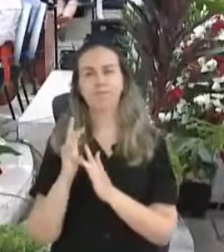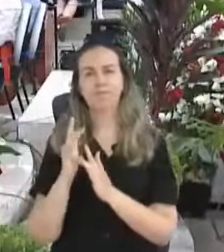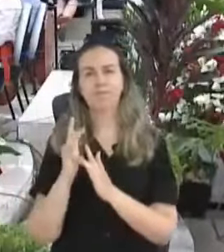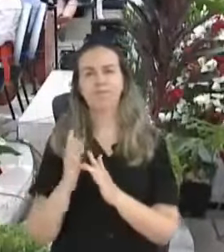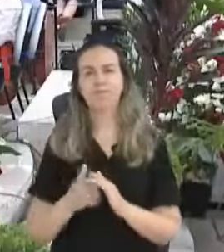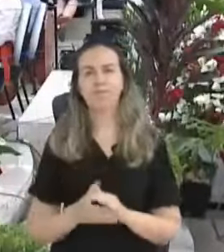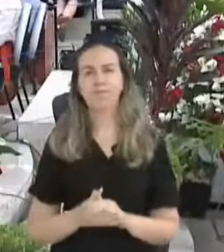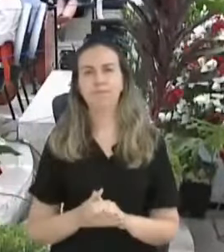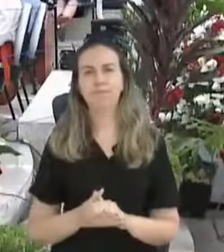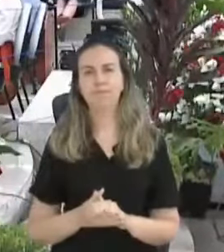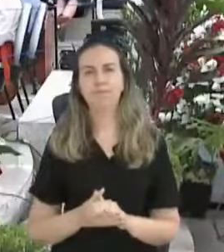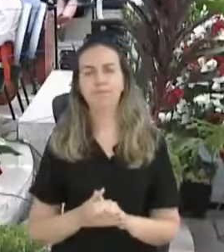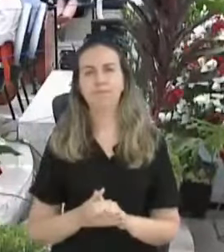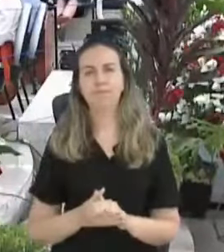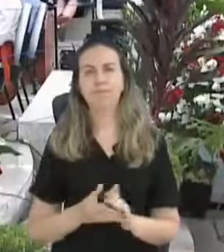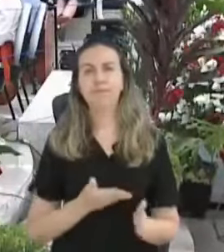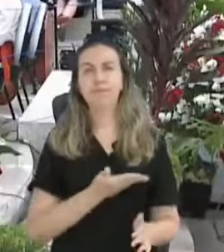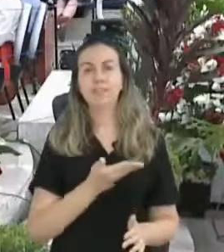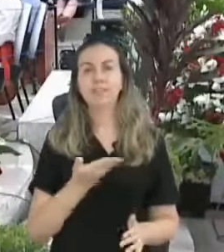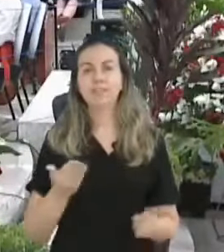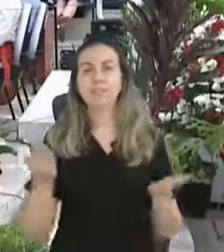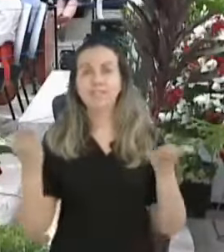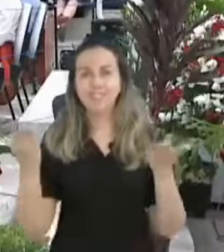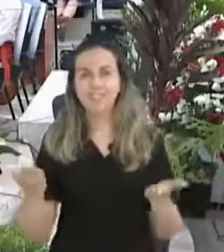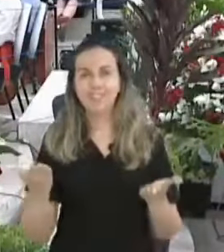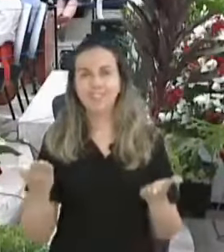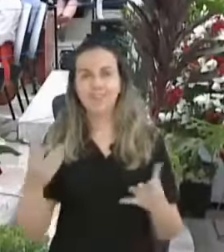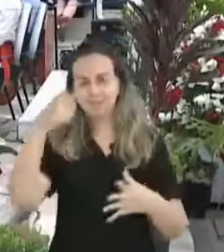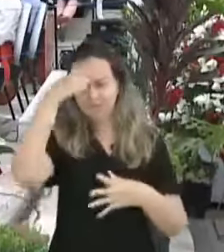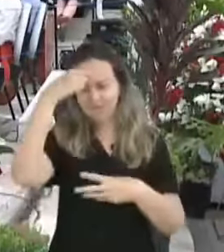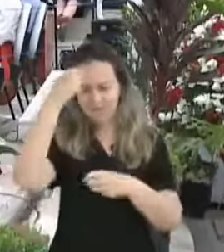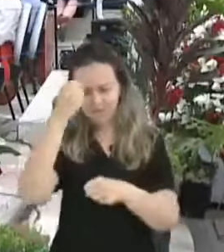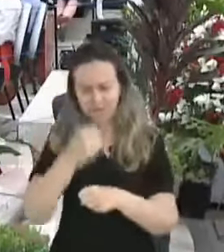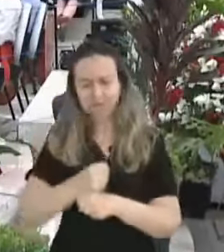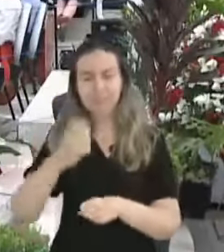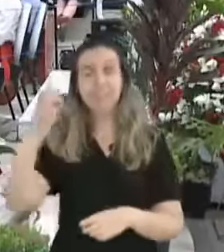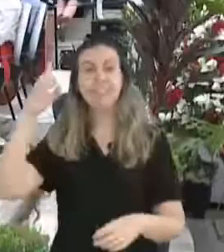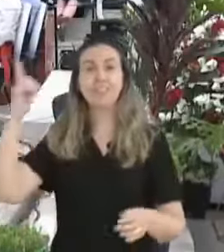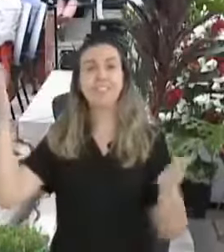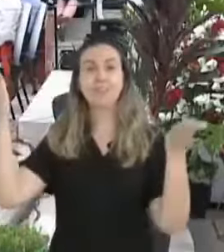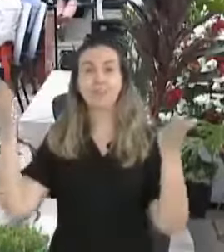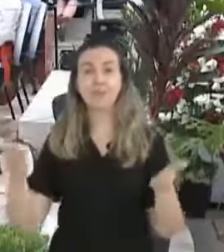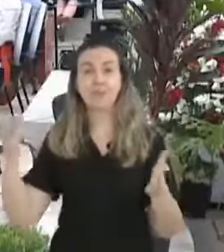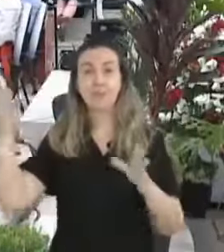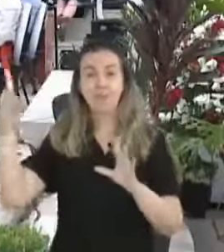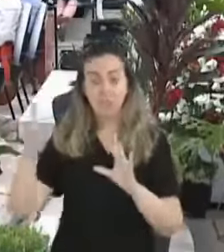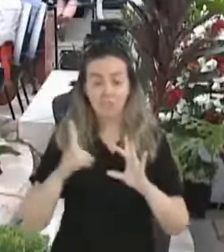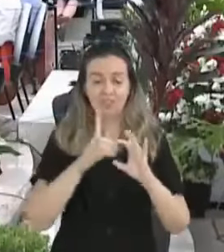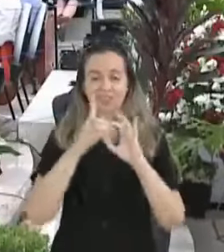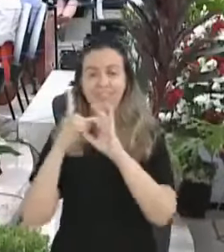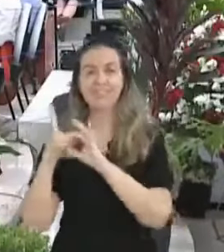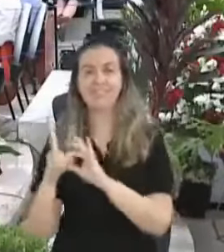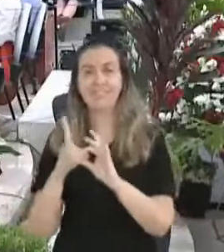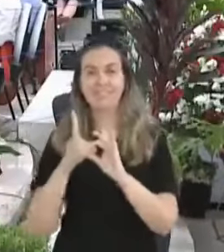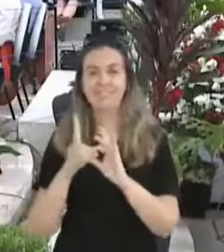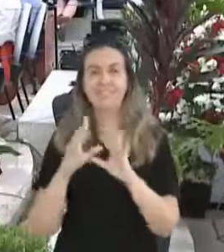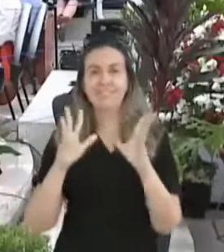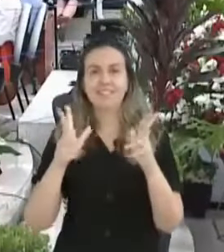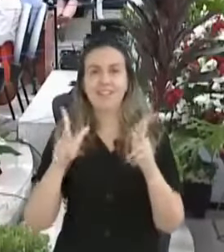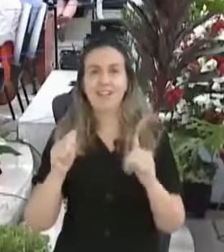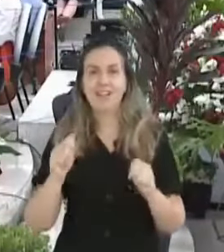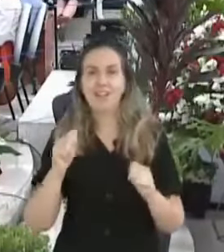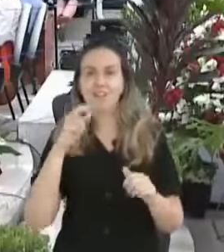tenho, queridos e amados irmãos, a plena convicção que Deus está permitindo todos